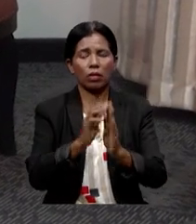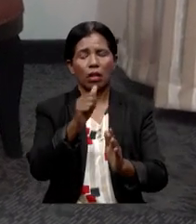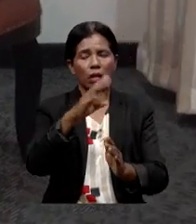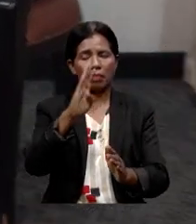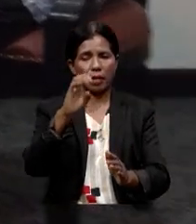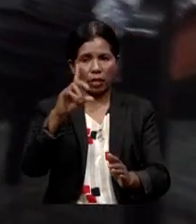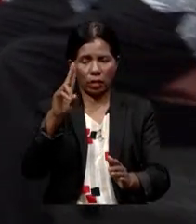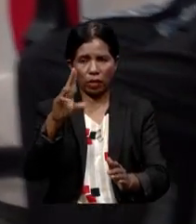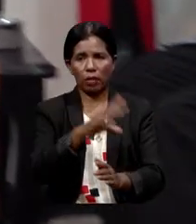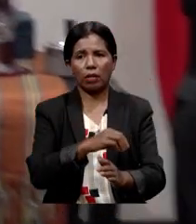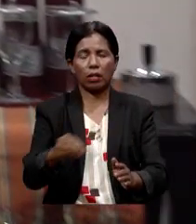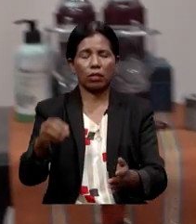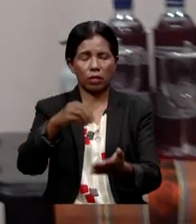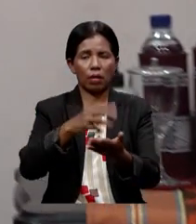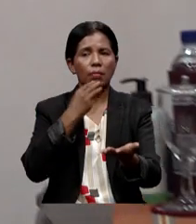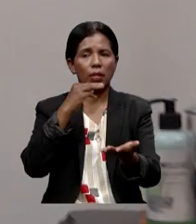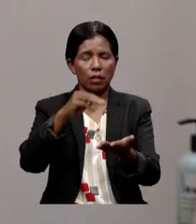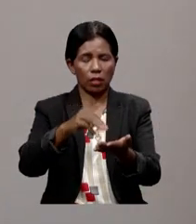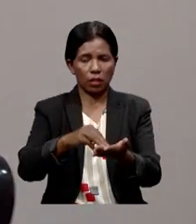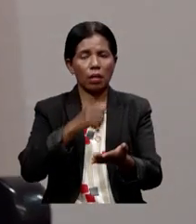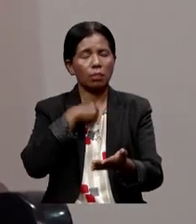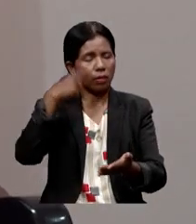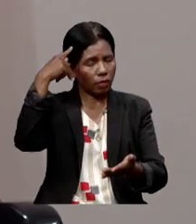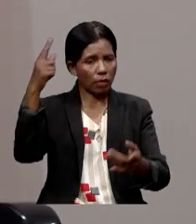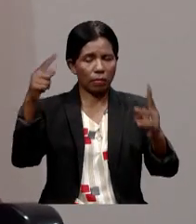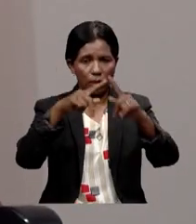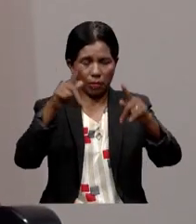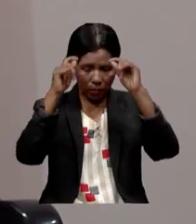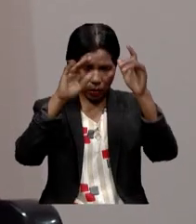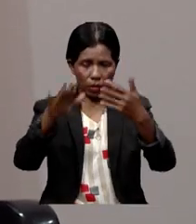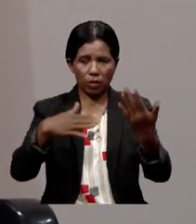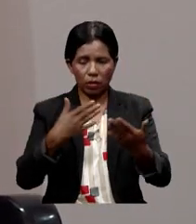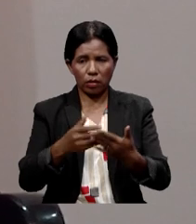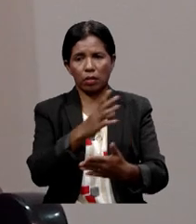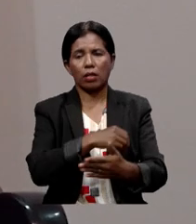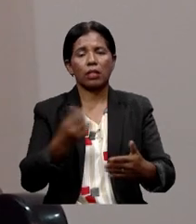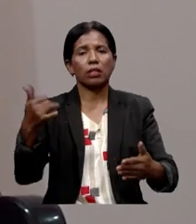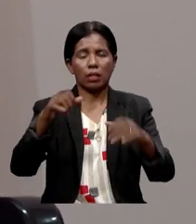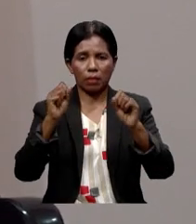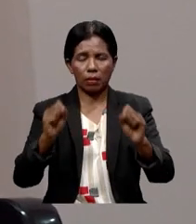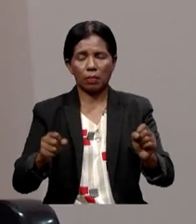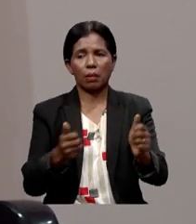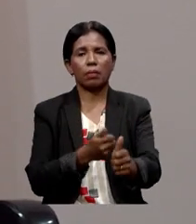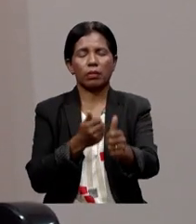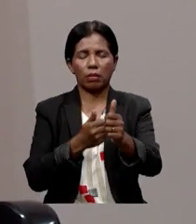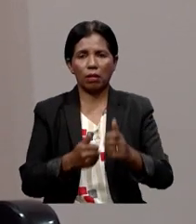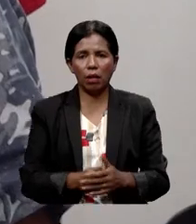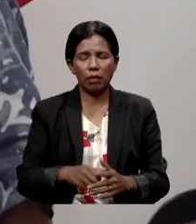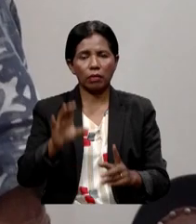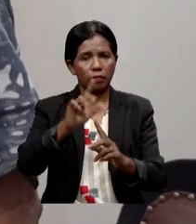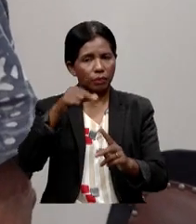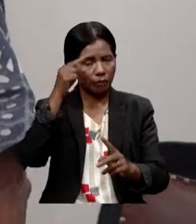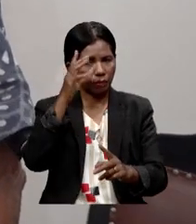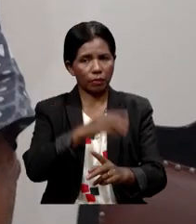semanas atu hatu mos mensagem para Francisco Niam ba Timor Leste e a Belfast no nesse Sira bele banate tuir. Sefi governo